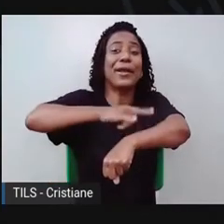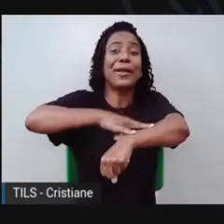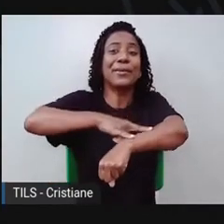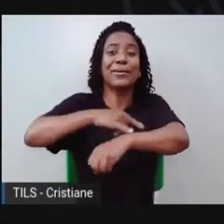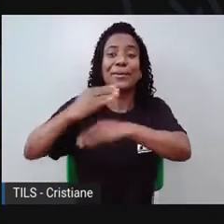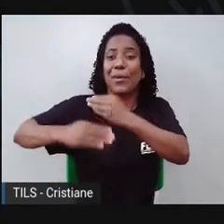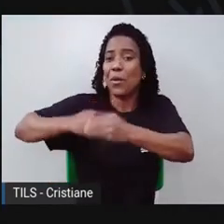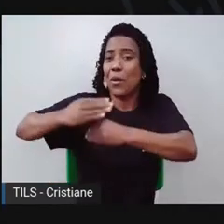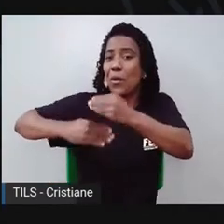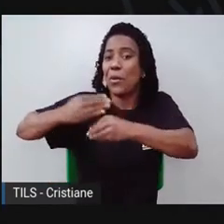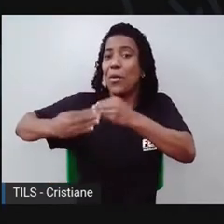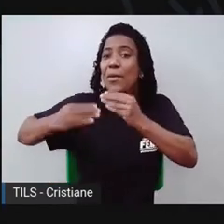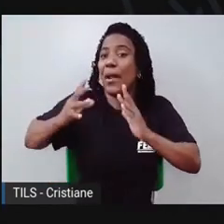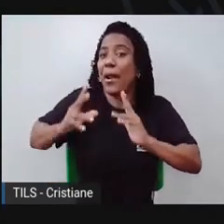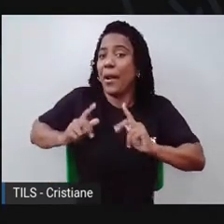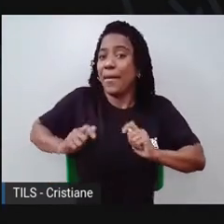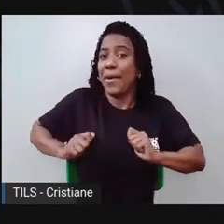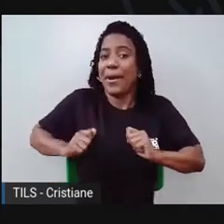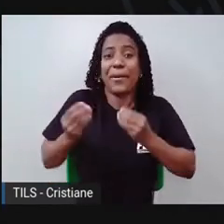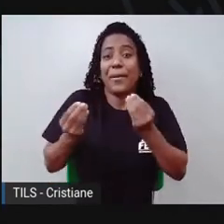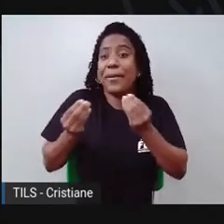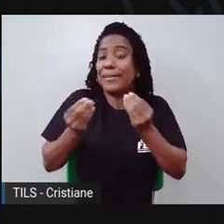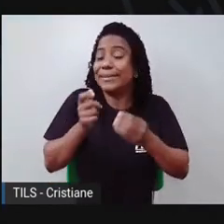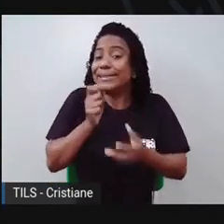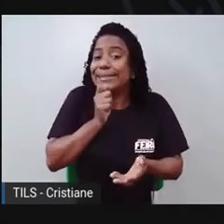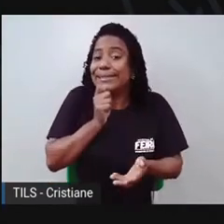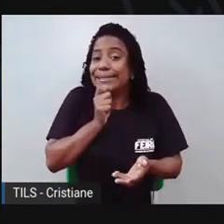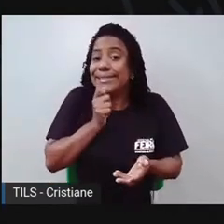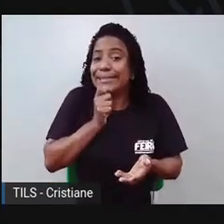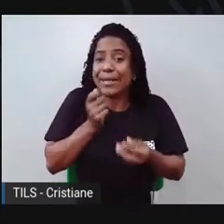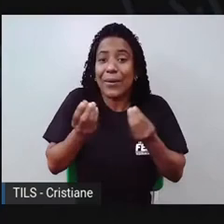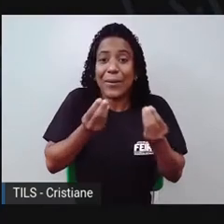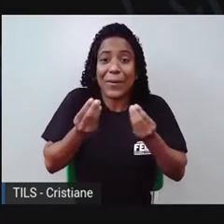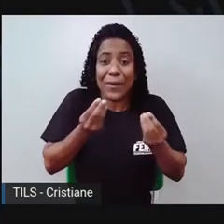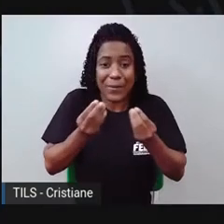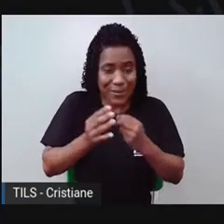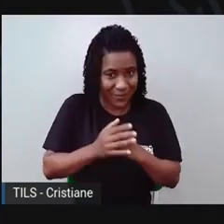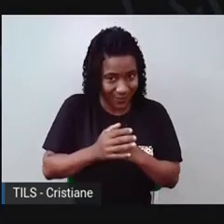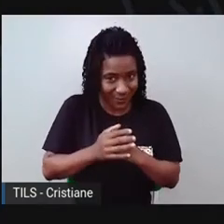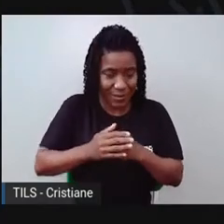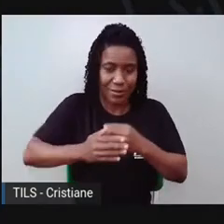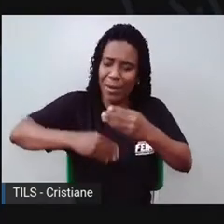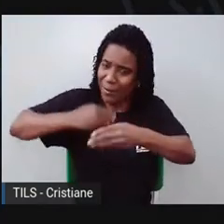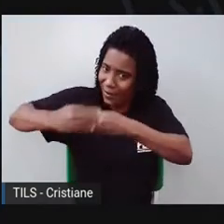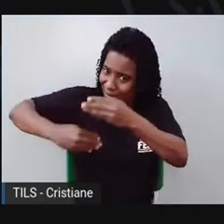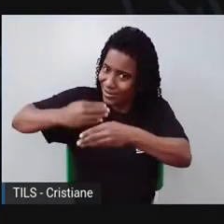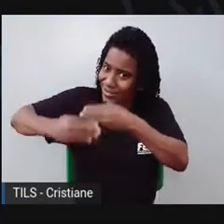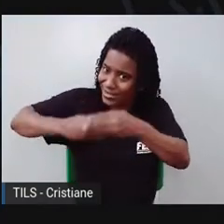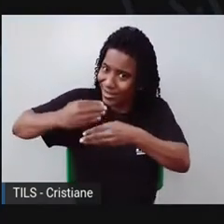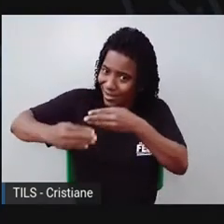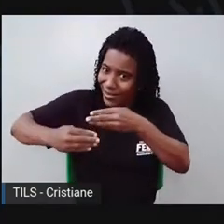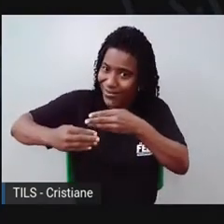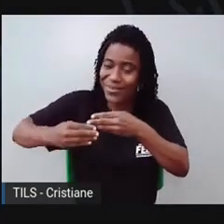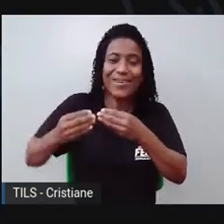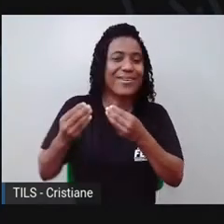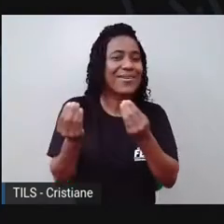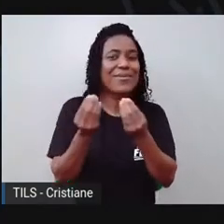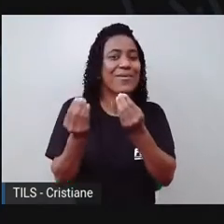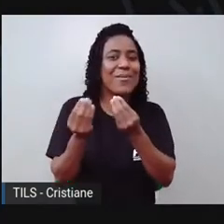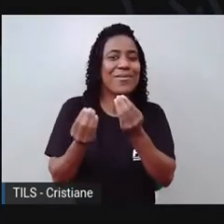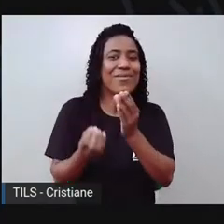Inventaram também a partir desse papel. O papel higiênico, ele é feito de casca de árvores, uma árvore chamada